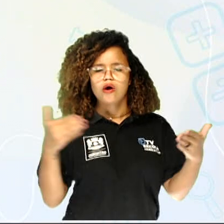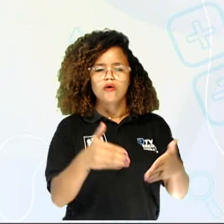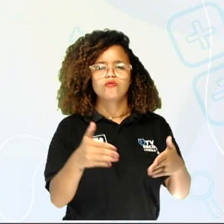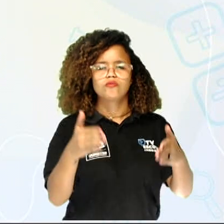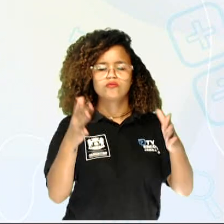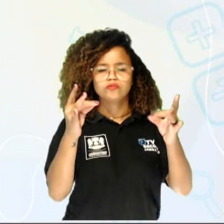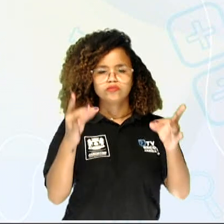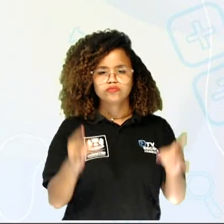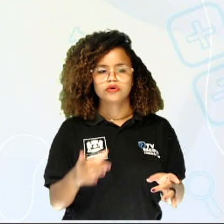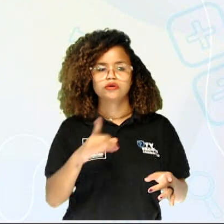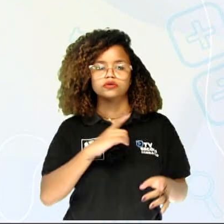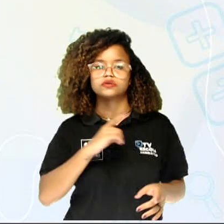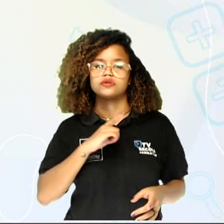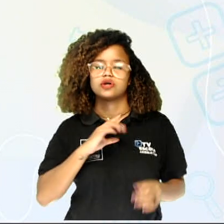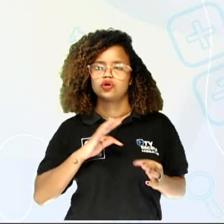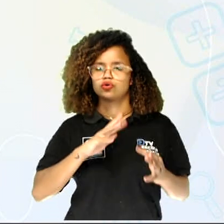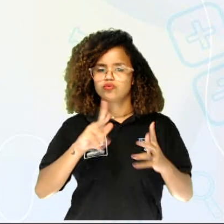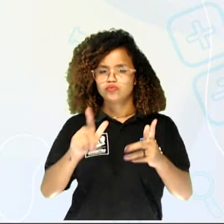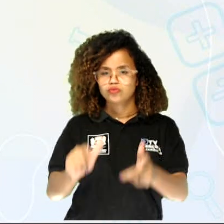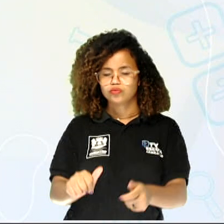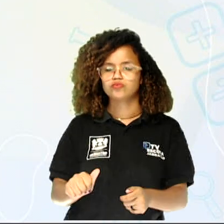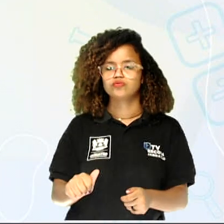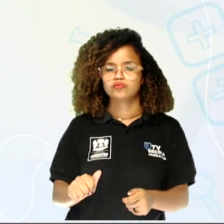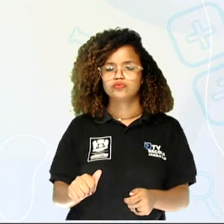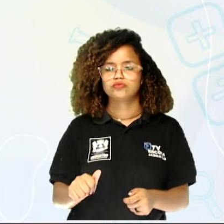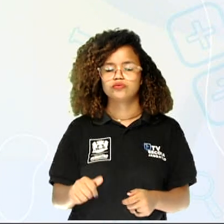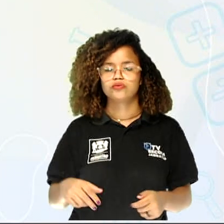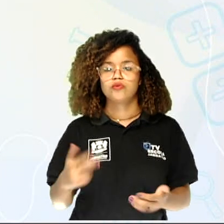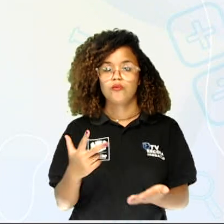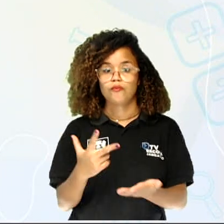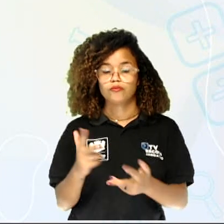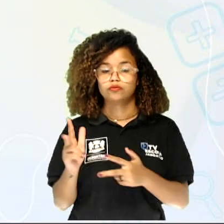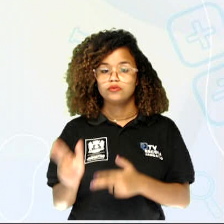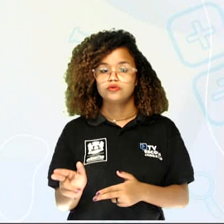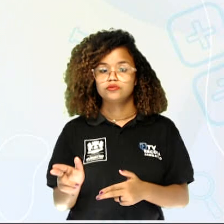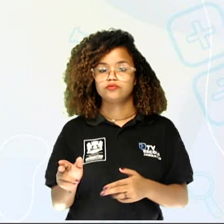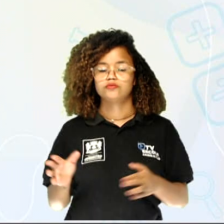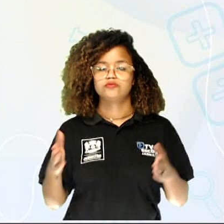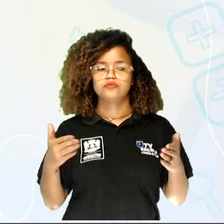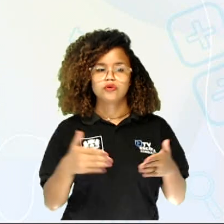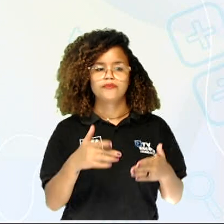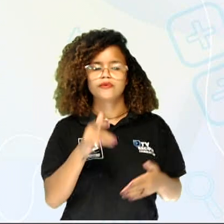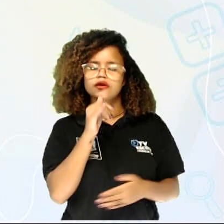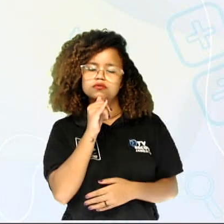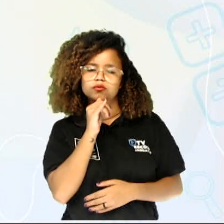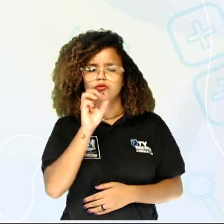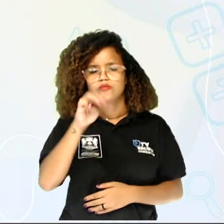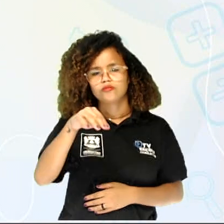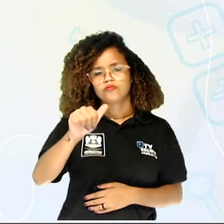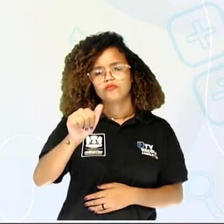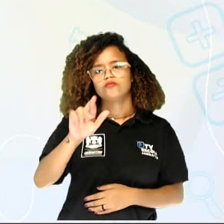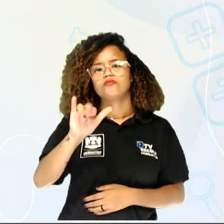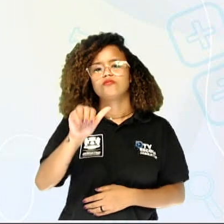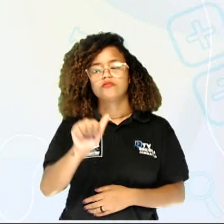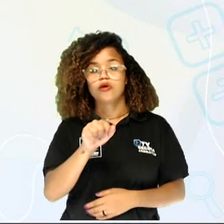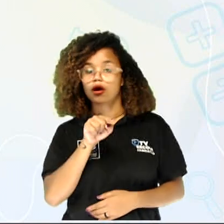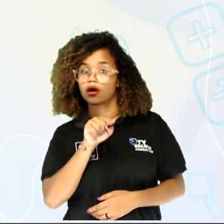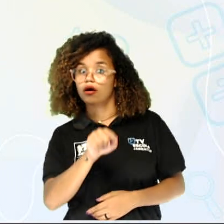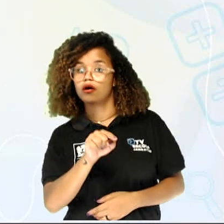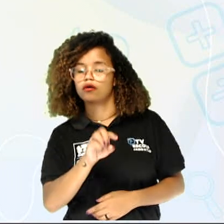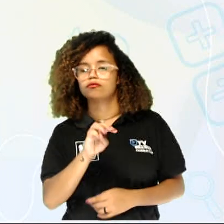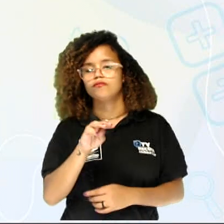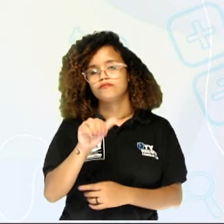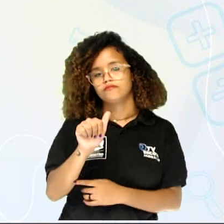específico entre todas as espécies, todos de uma mesma espécie. Por exemplo, Maria. Eu estou falando daquela